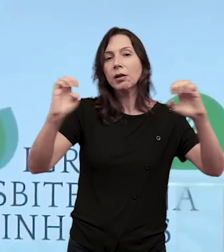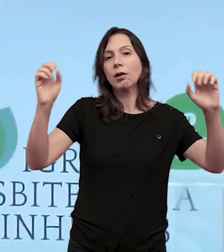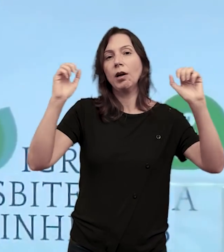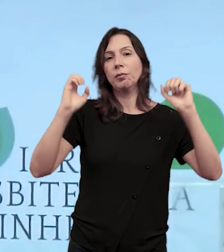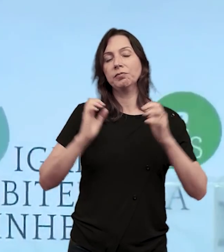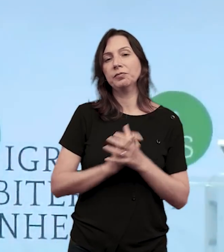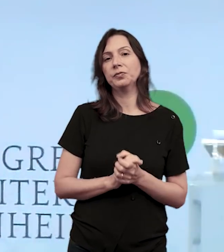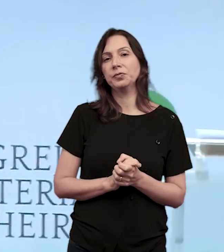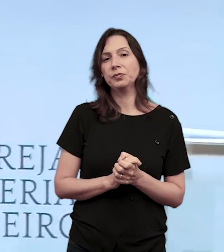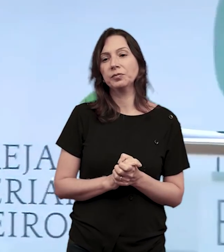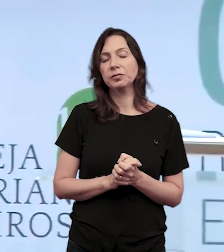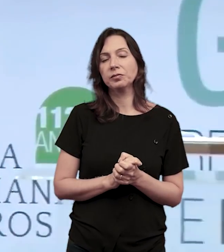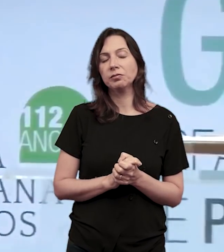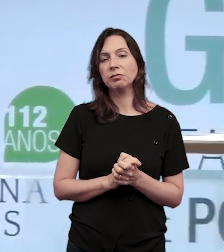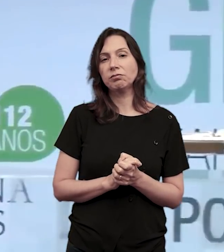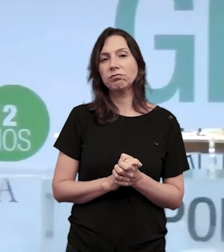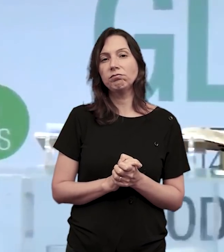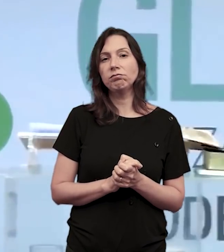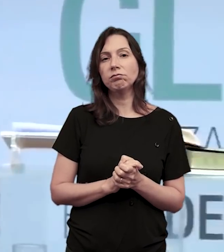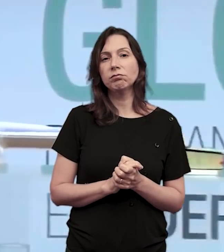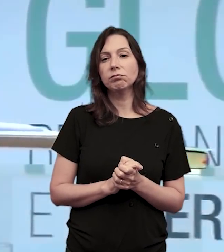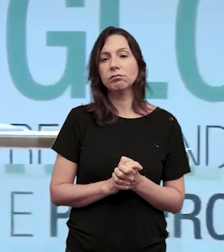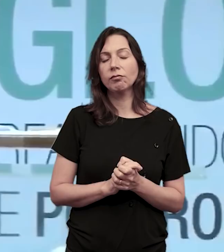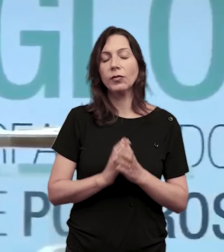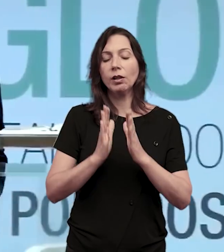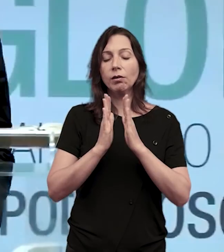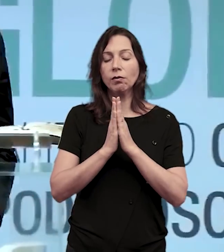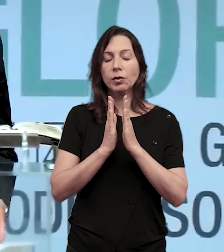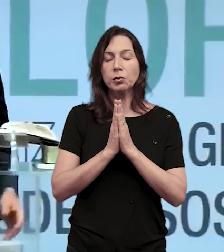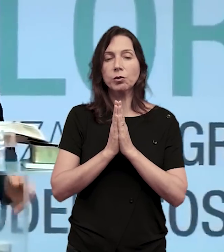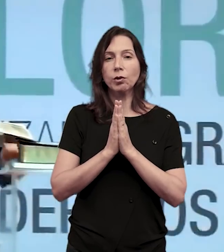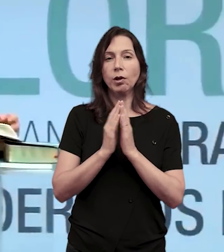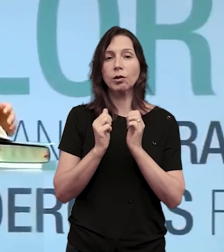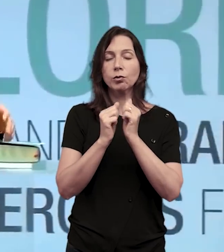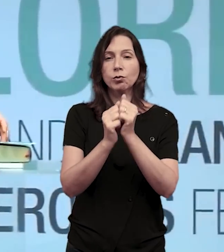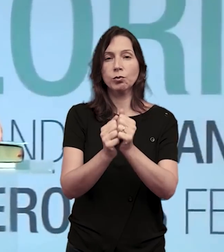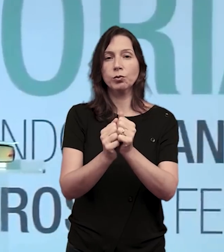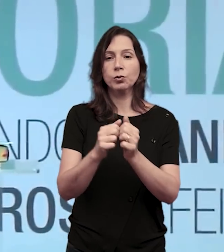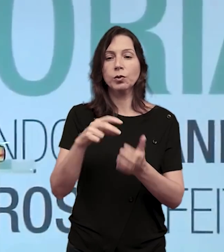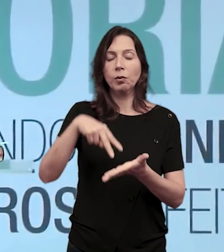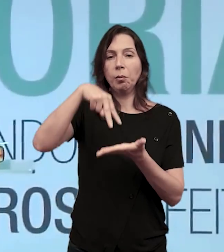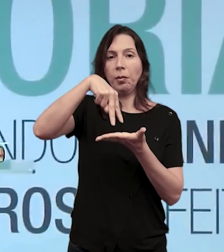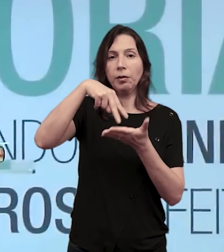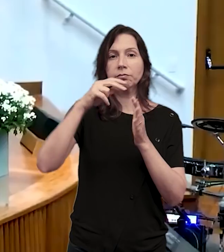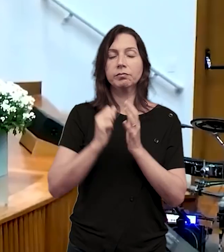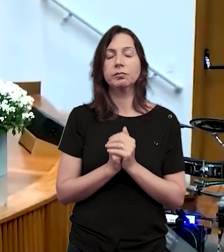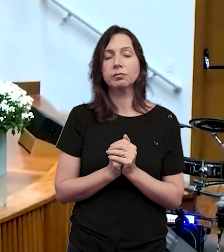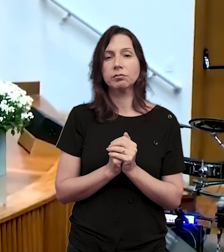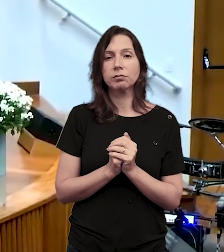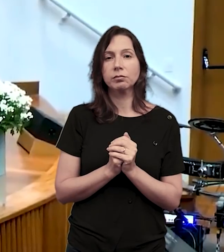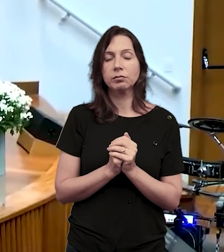afora. Vamos orar juntos? Você poderia ficar em pé, por favor?